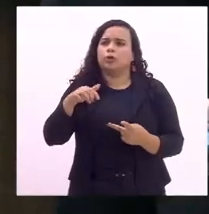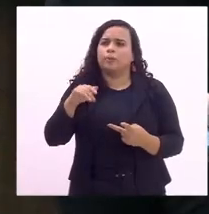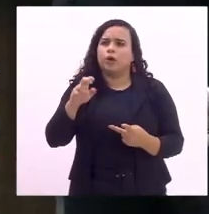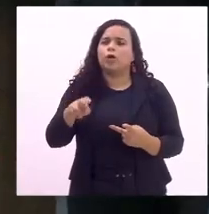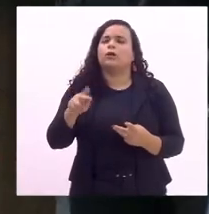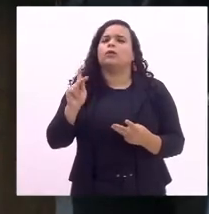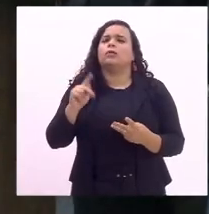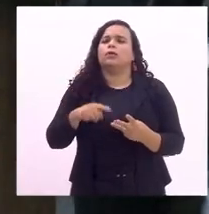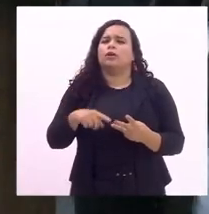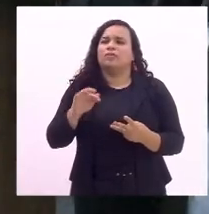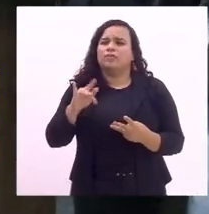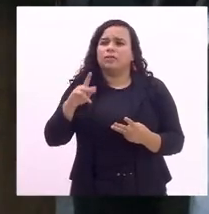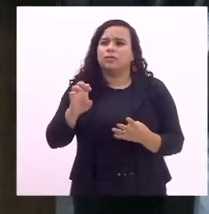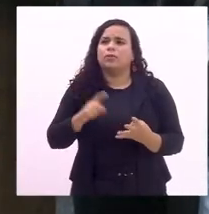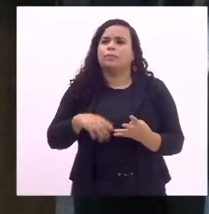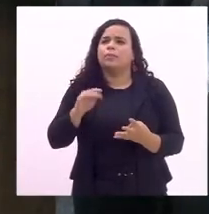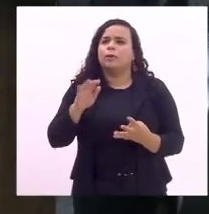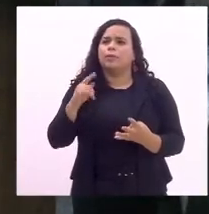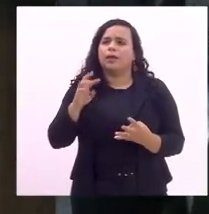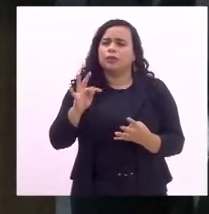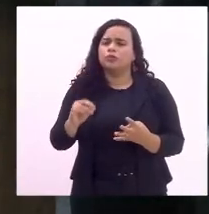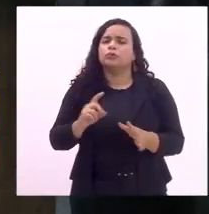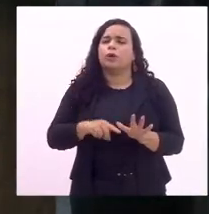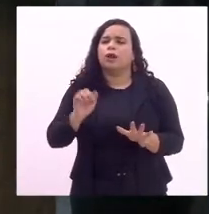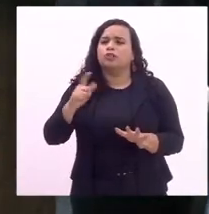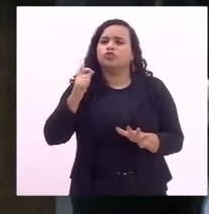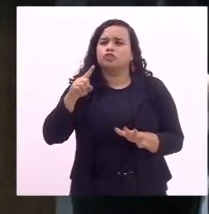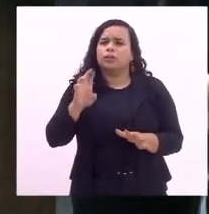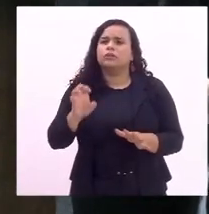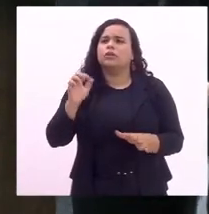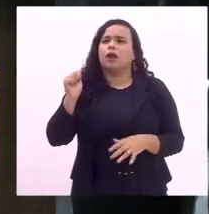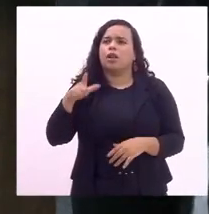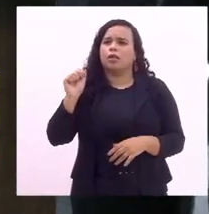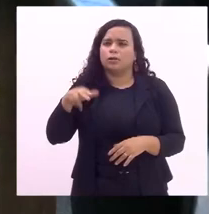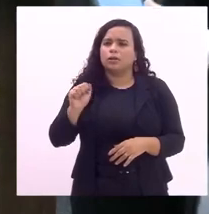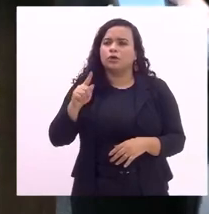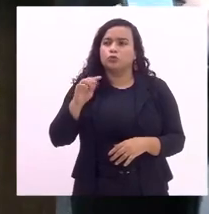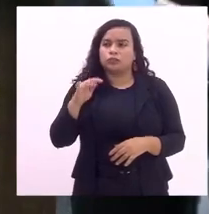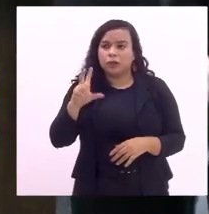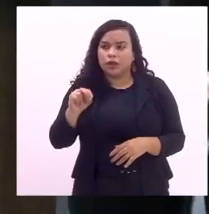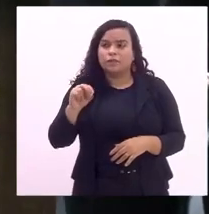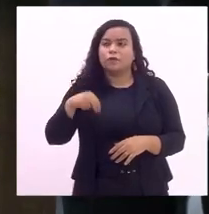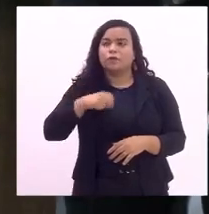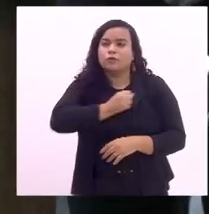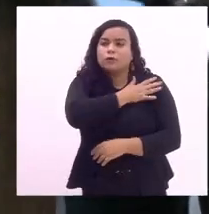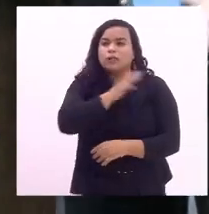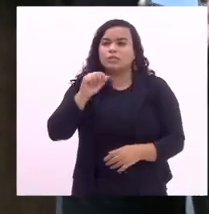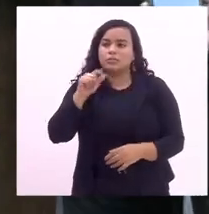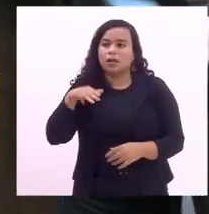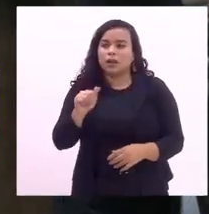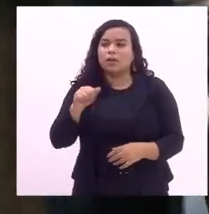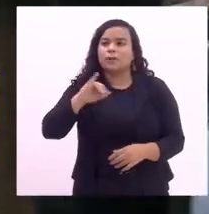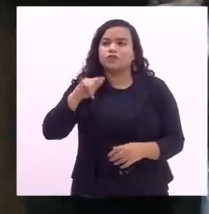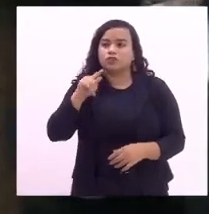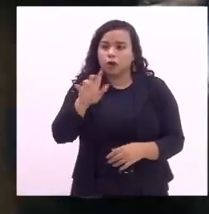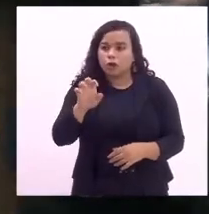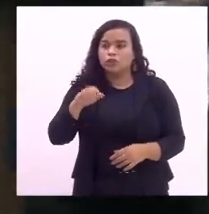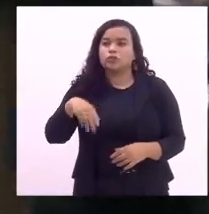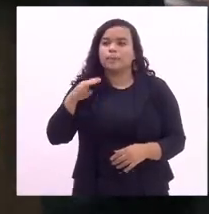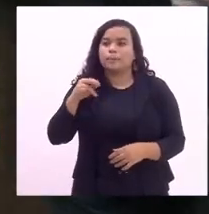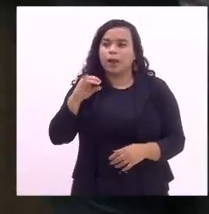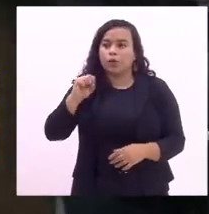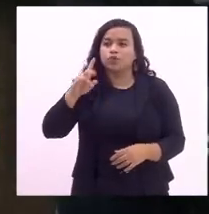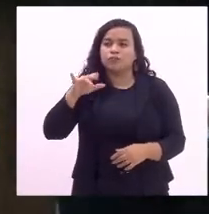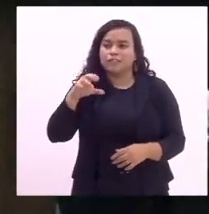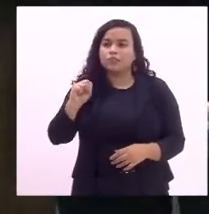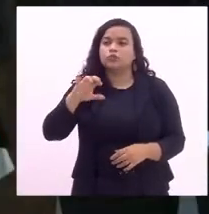Felipe Poubel, Gualberto, Alexandre Freitas, Alana Passos, Gustavo Schmidt, Coronel Salema, Jorge Felipe Neto, Marcos